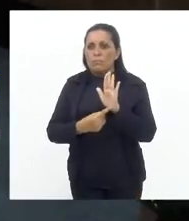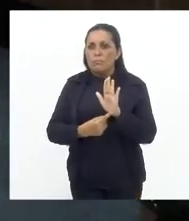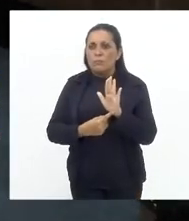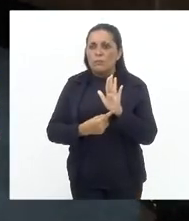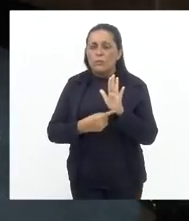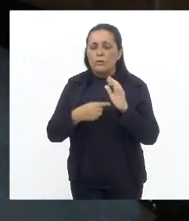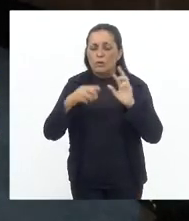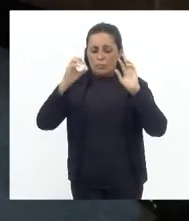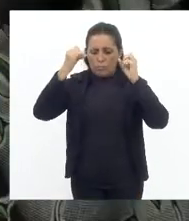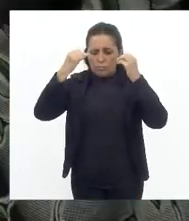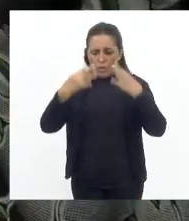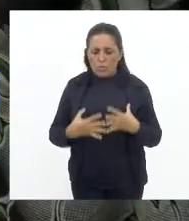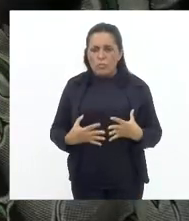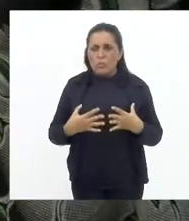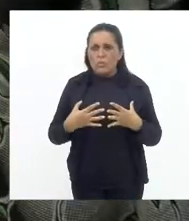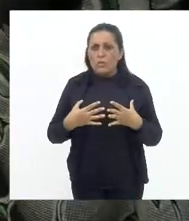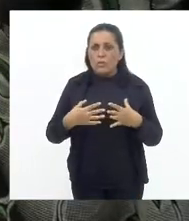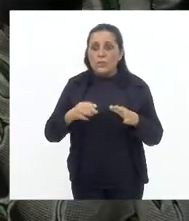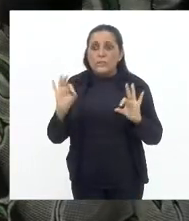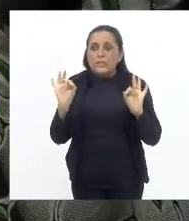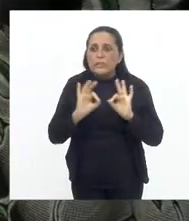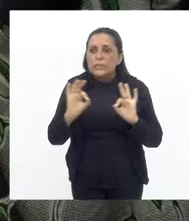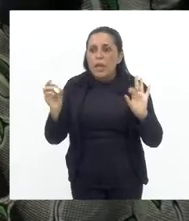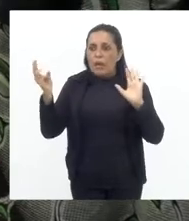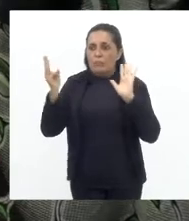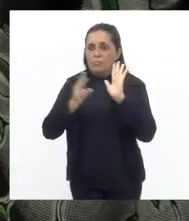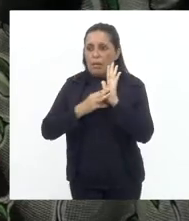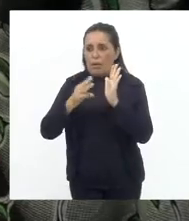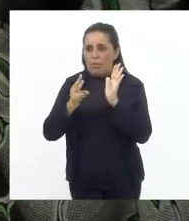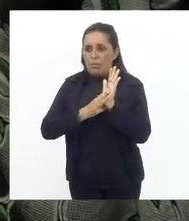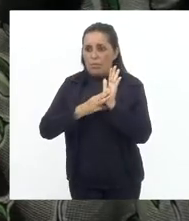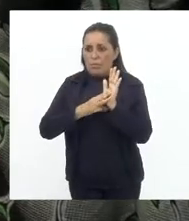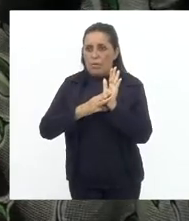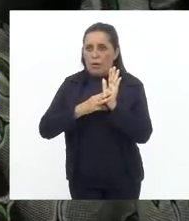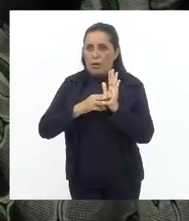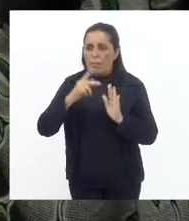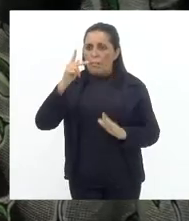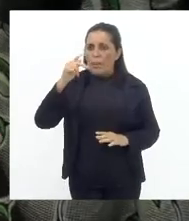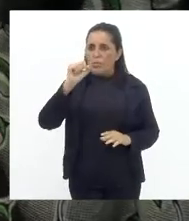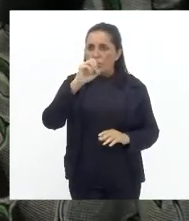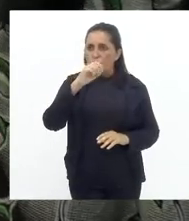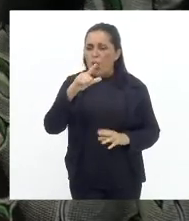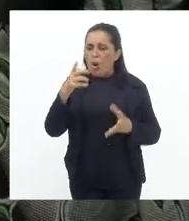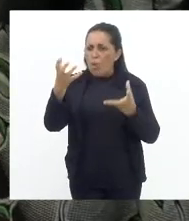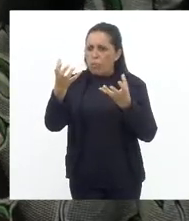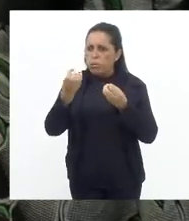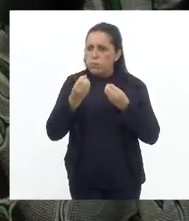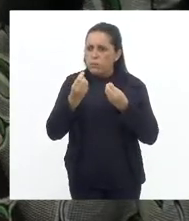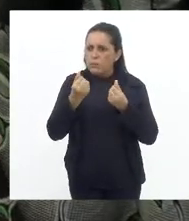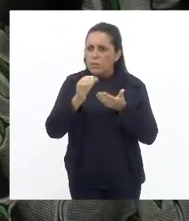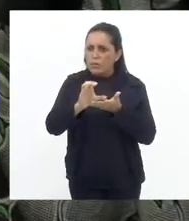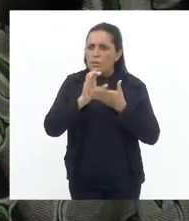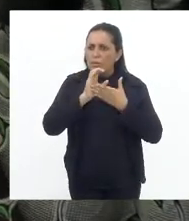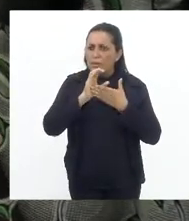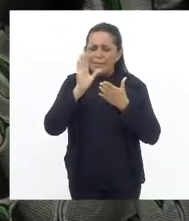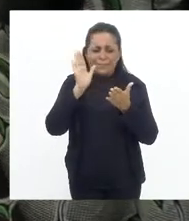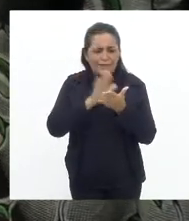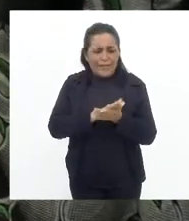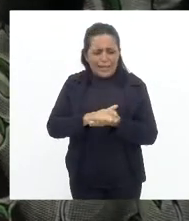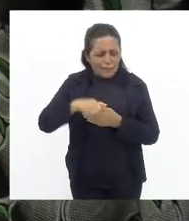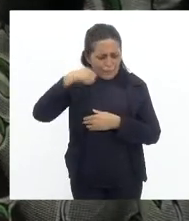alto e bom som nenhum membro da bancada do PSOL recebeu qualquer recurso nem por